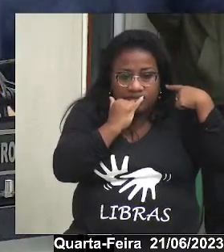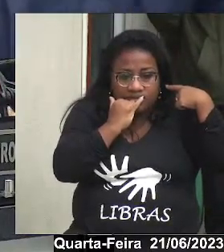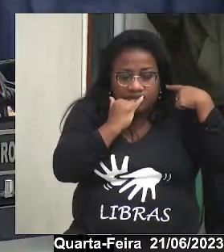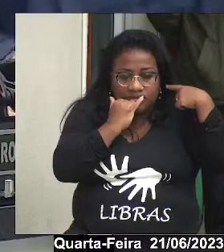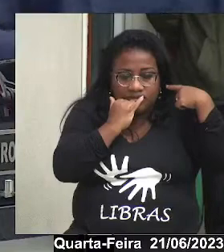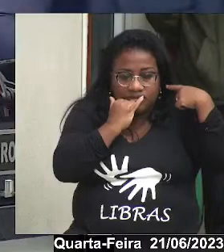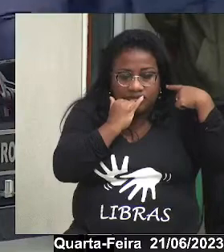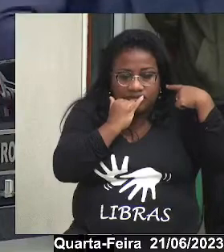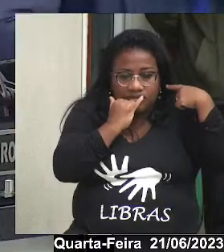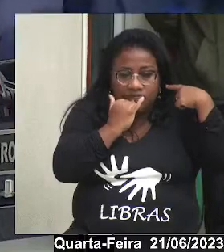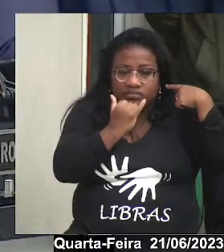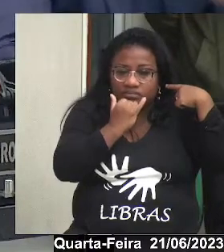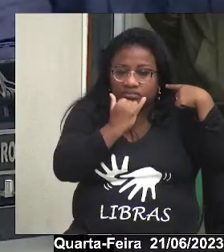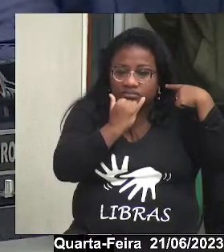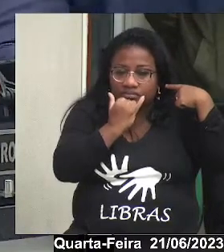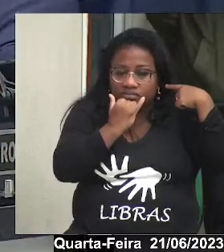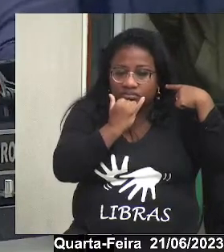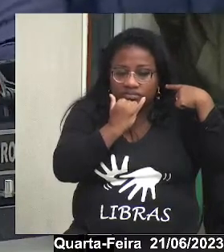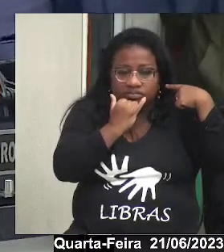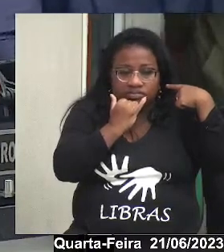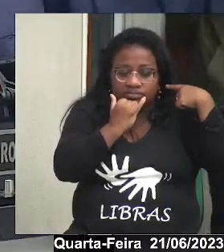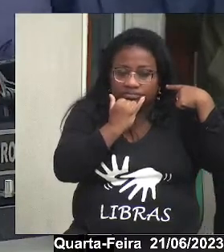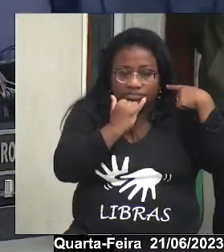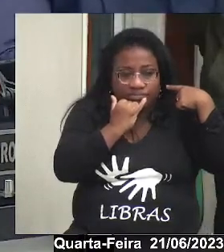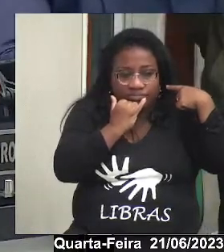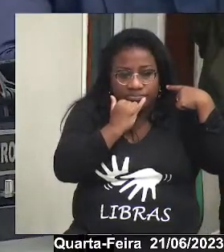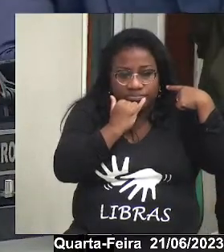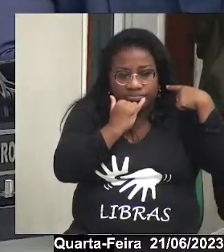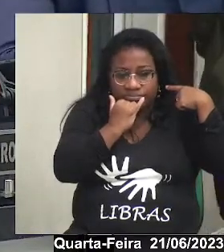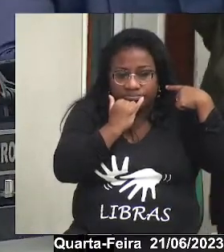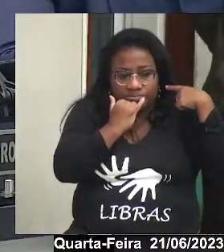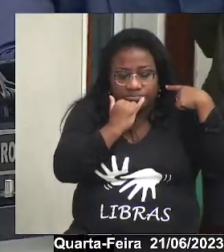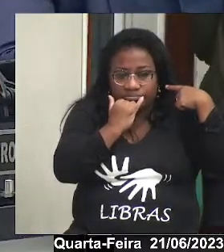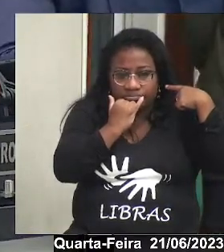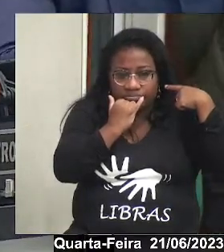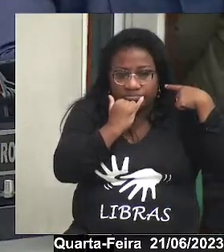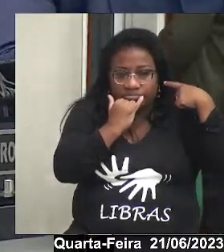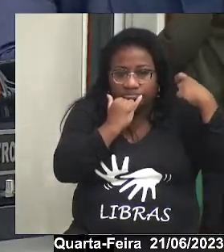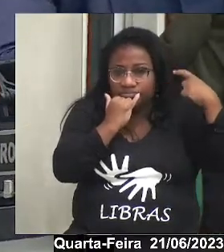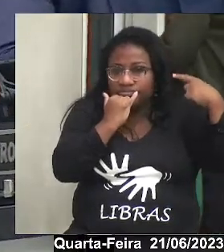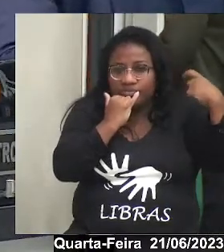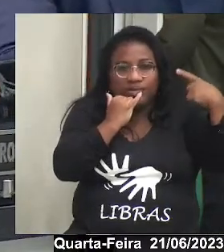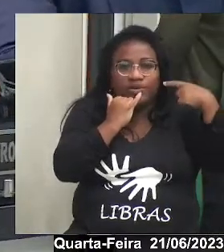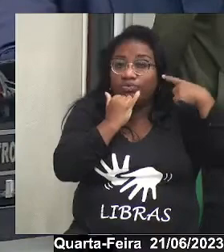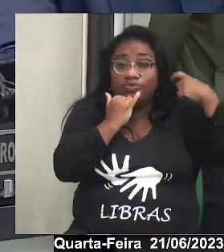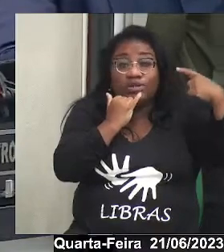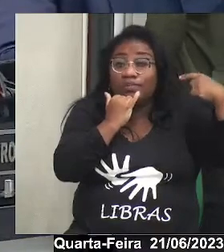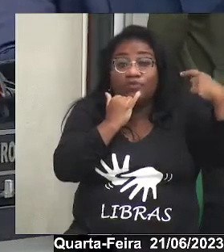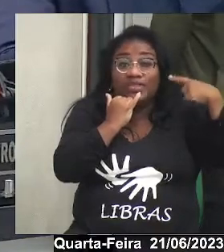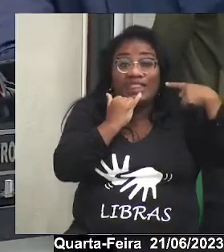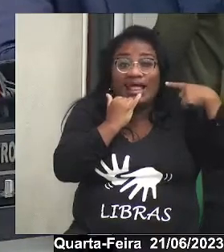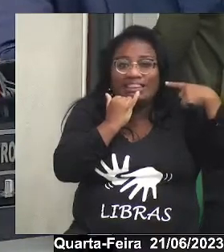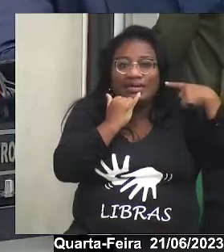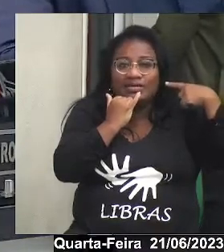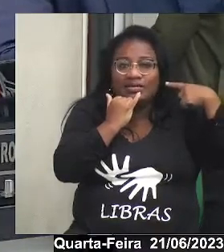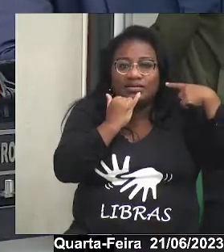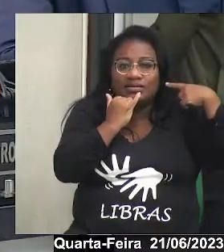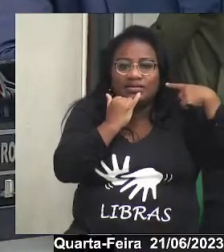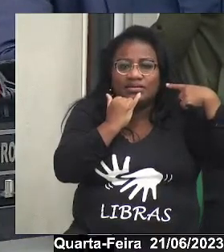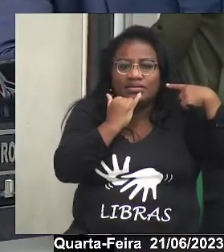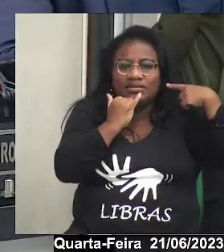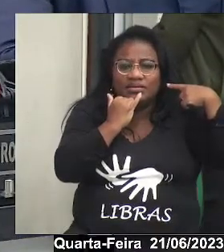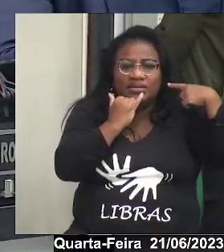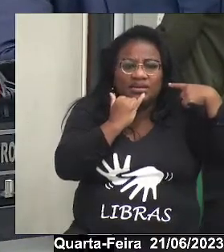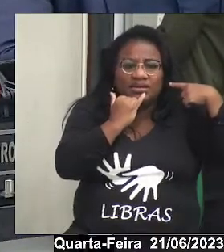diferente. O ponto de ônibus é uma coisa, o abrigo é outra. Então, nós vamos colocar um abrigo, tá? Tudo deixando lá organizado para